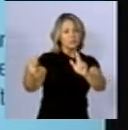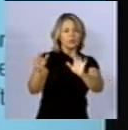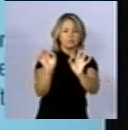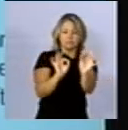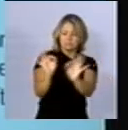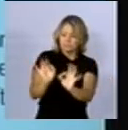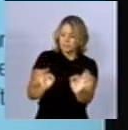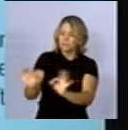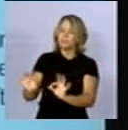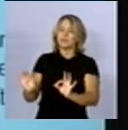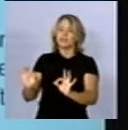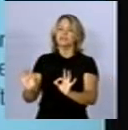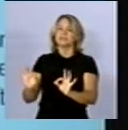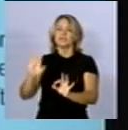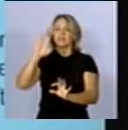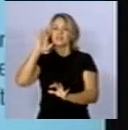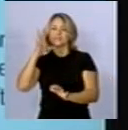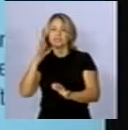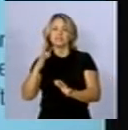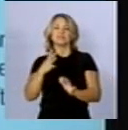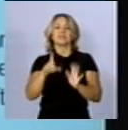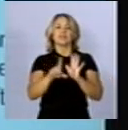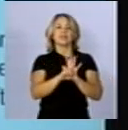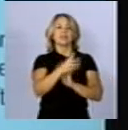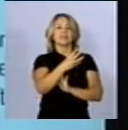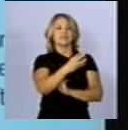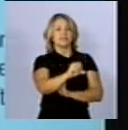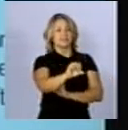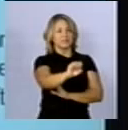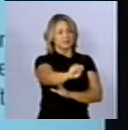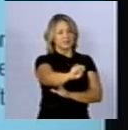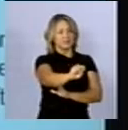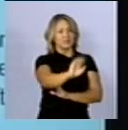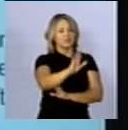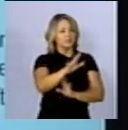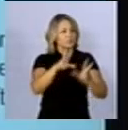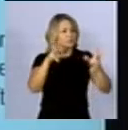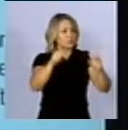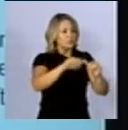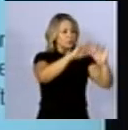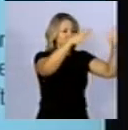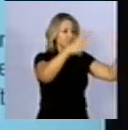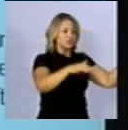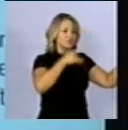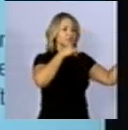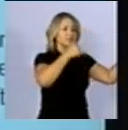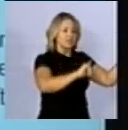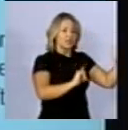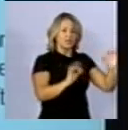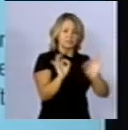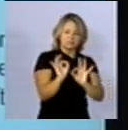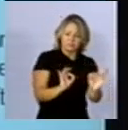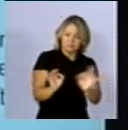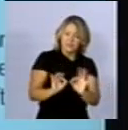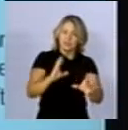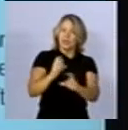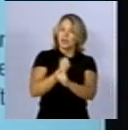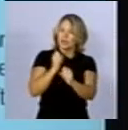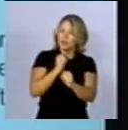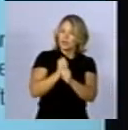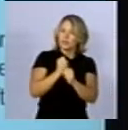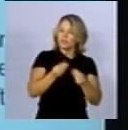adequação definido na 398. Todos os valores de campos elétricos e magnéticos medidos ou calculados foram disponibilizados